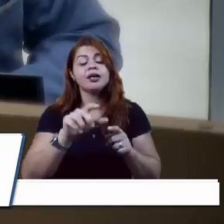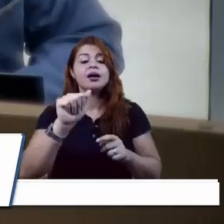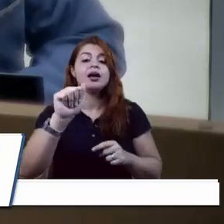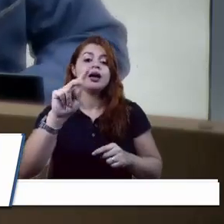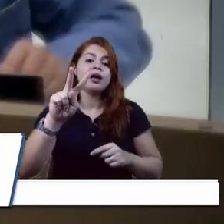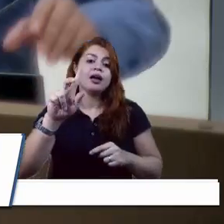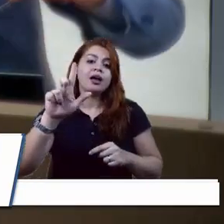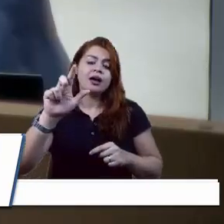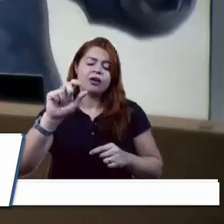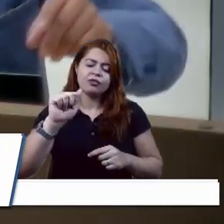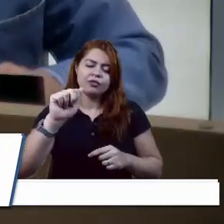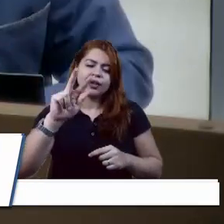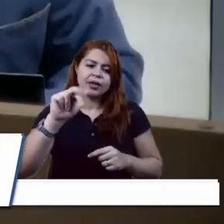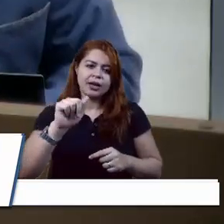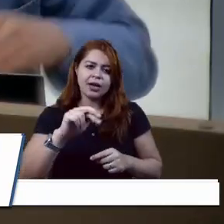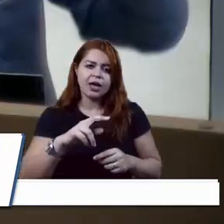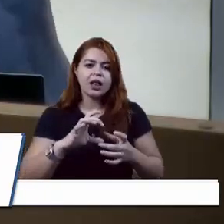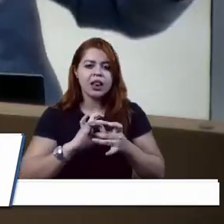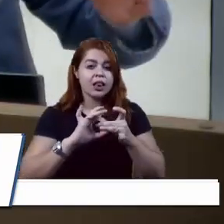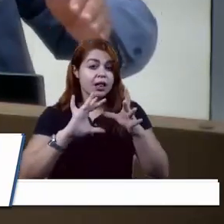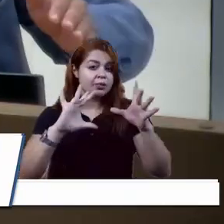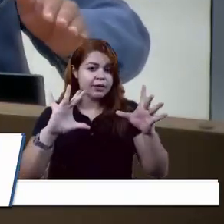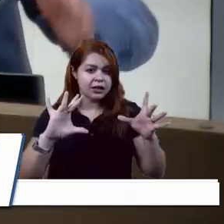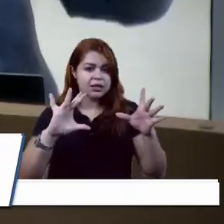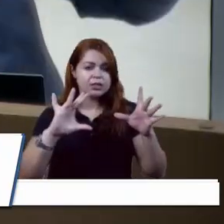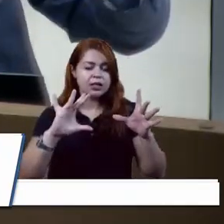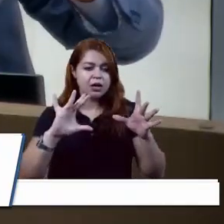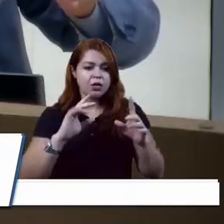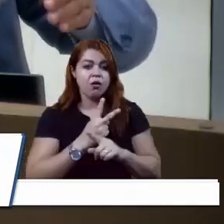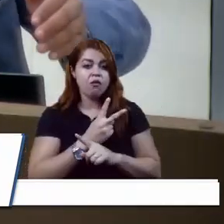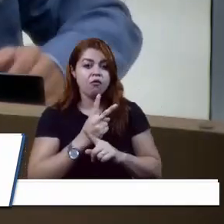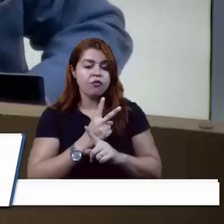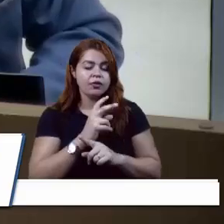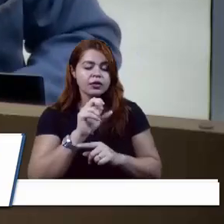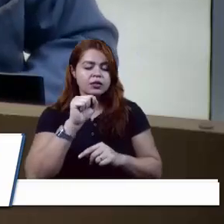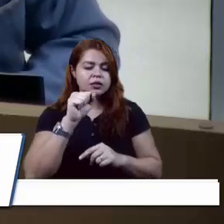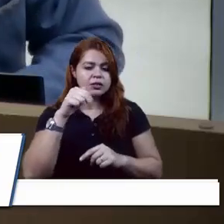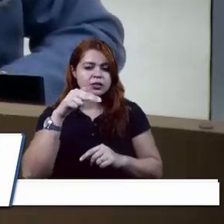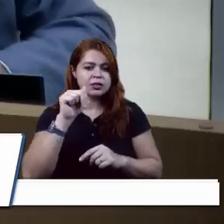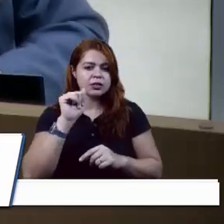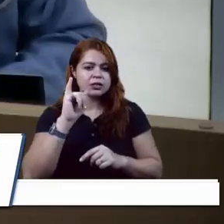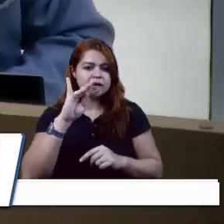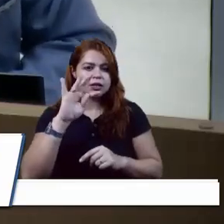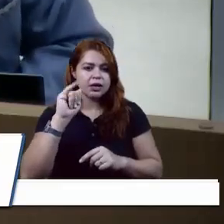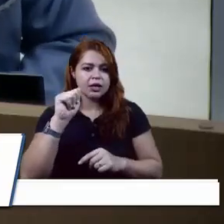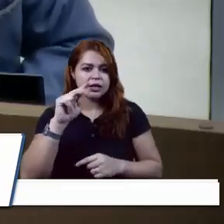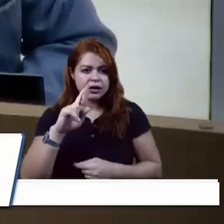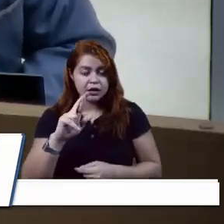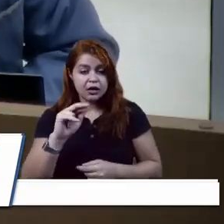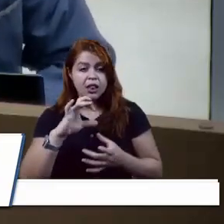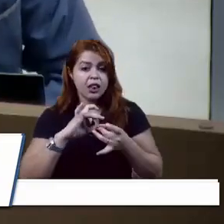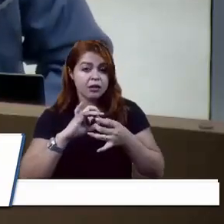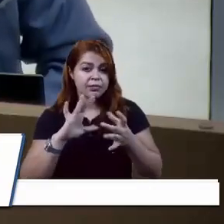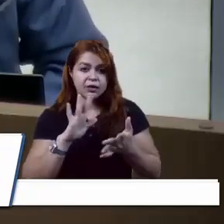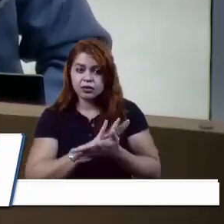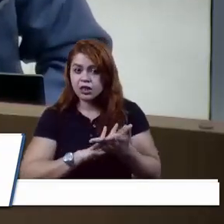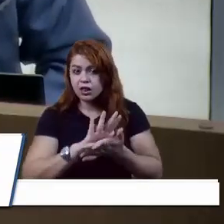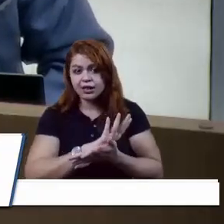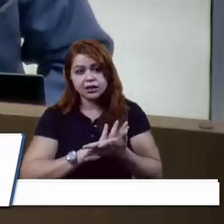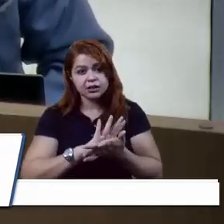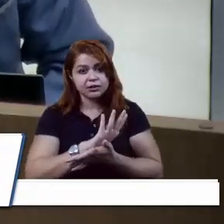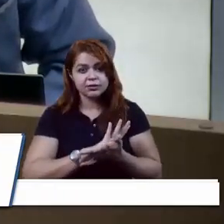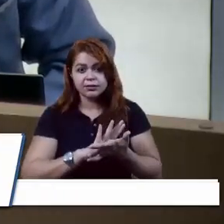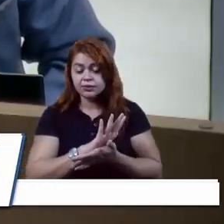Não liberou. Agora nós temos um hospital montado, né, que está pronto, que já serviu para o hospital na época